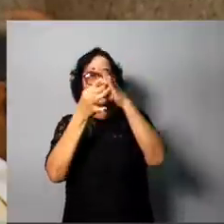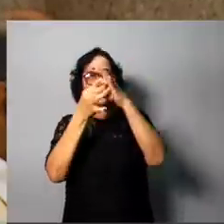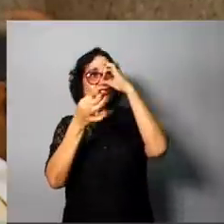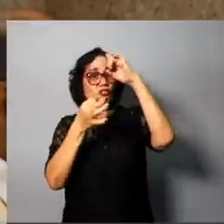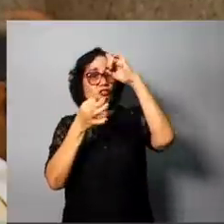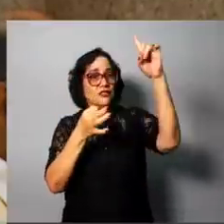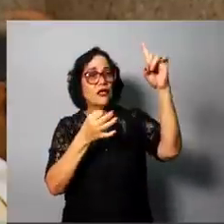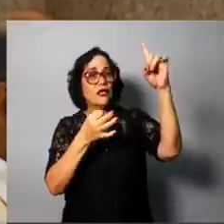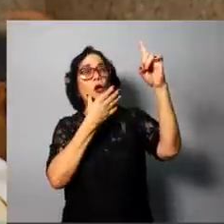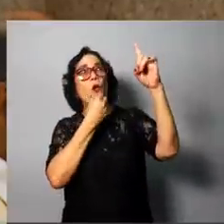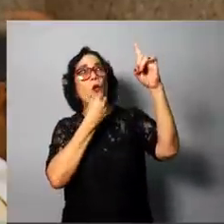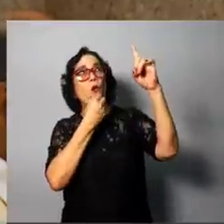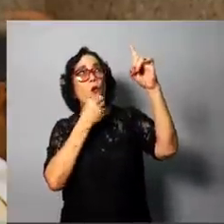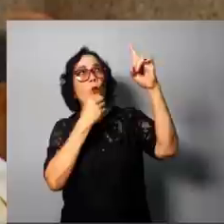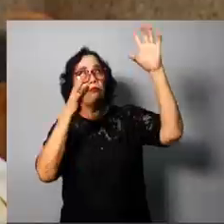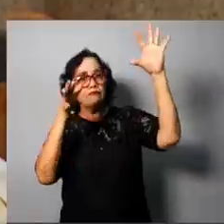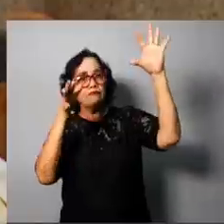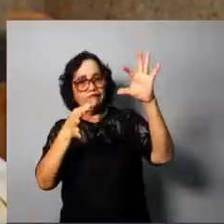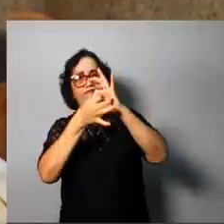homem.